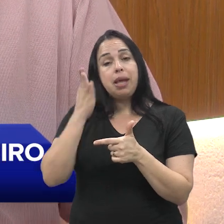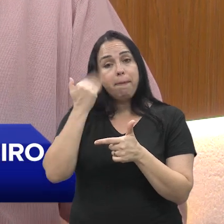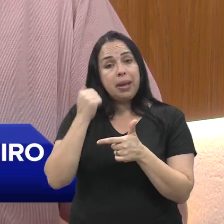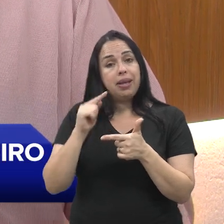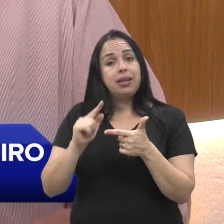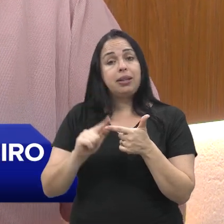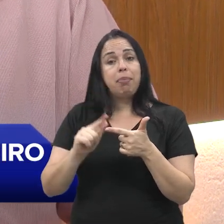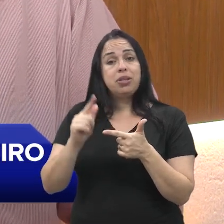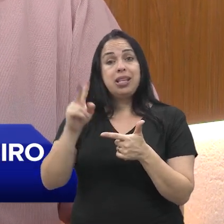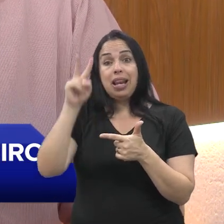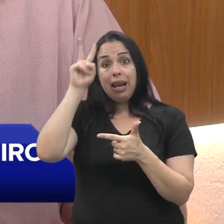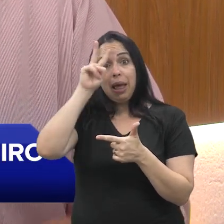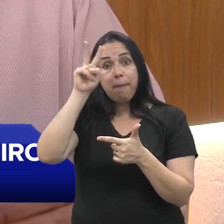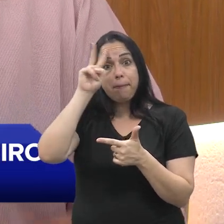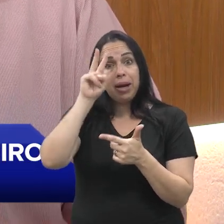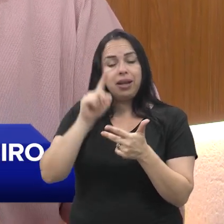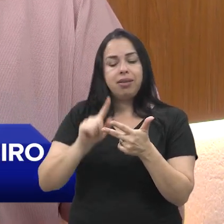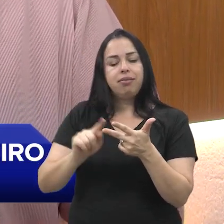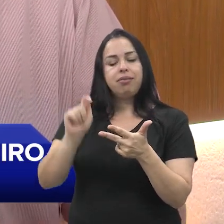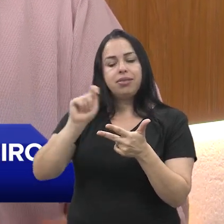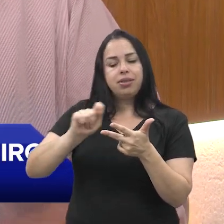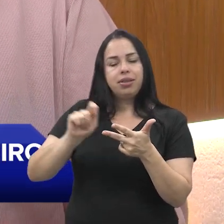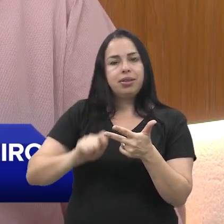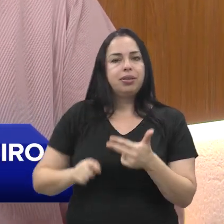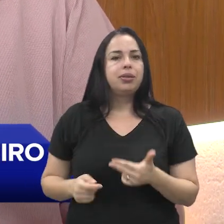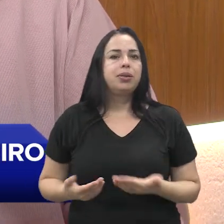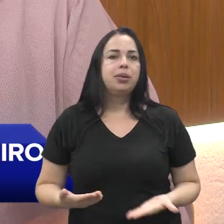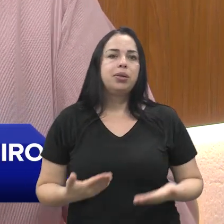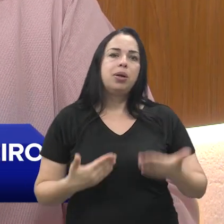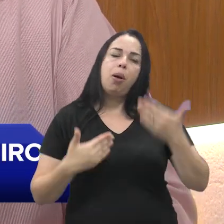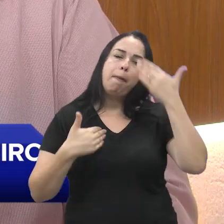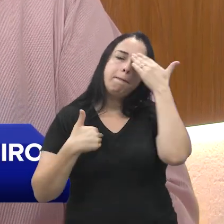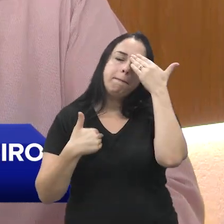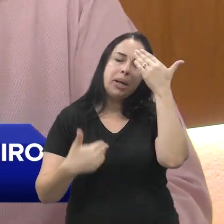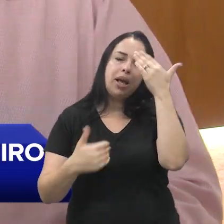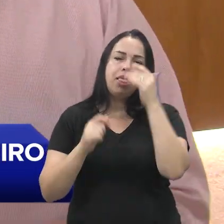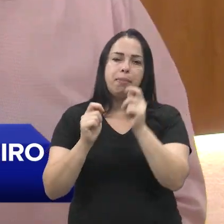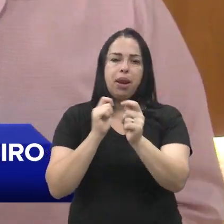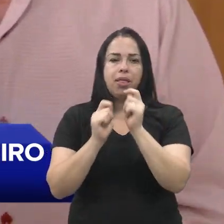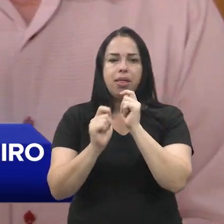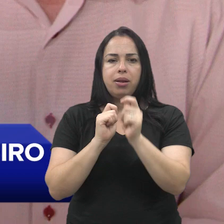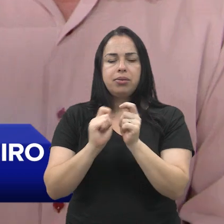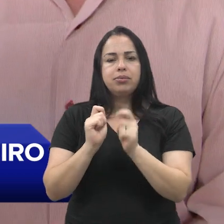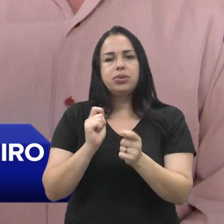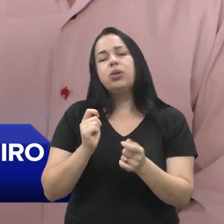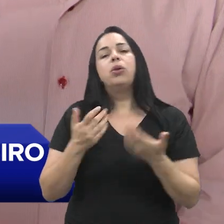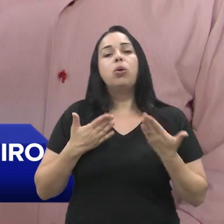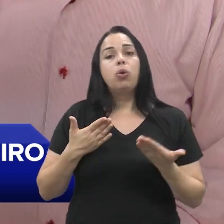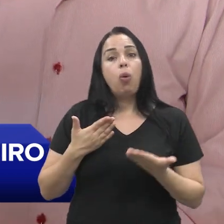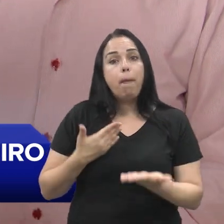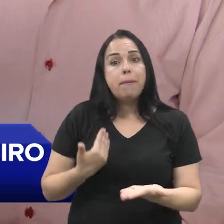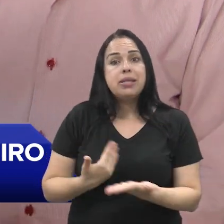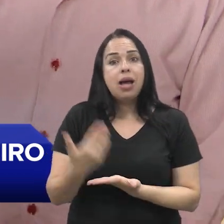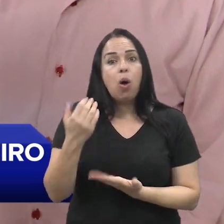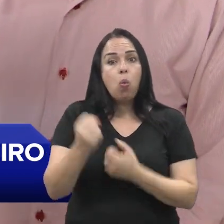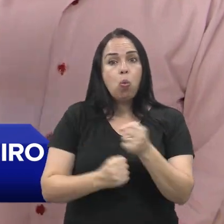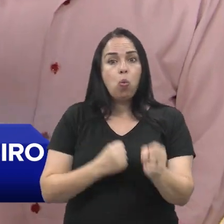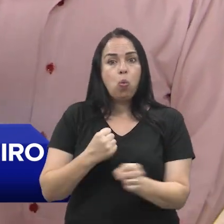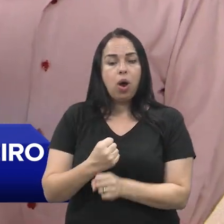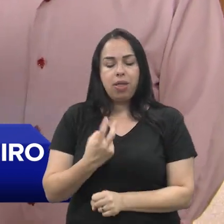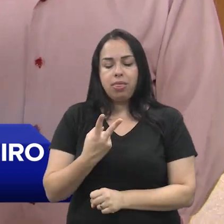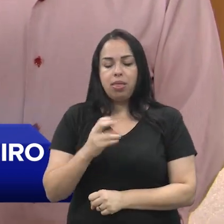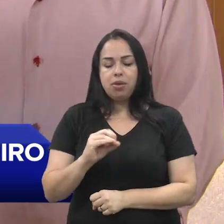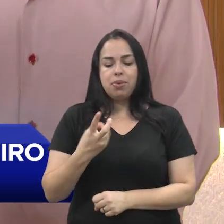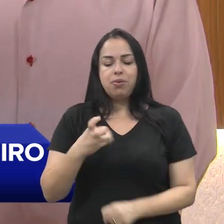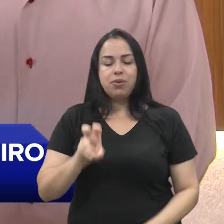saber. Segundo, não esquecer. Terceiro, escrever. Já agradecendo pela sua entrevista, viu, Alberto?